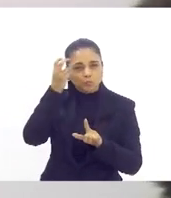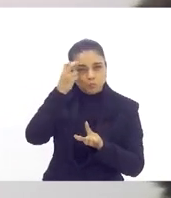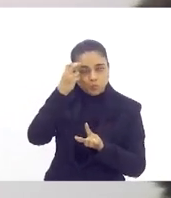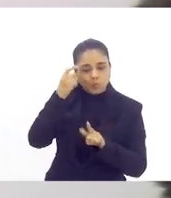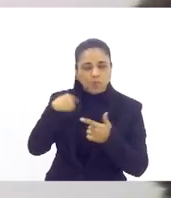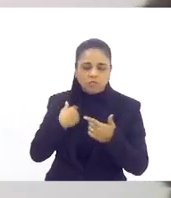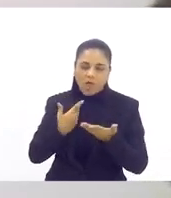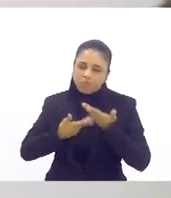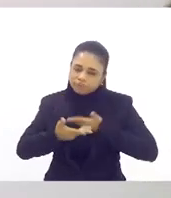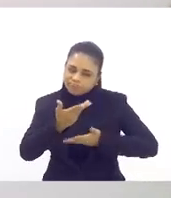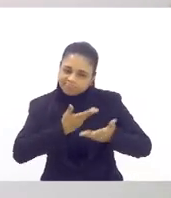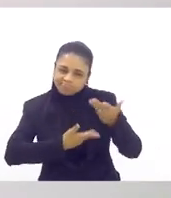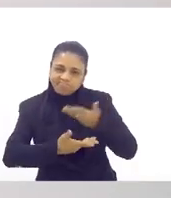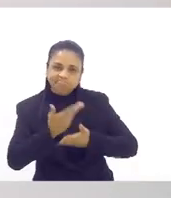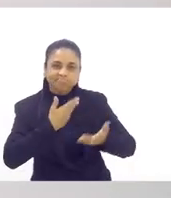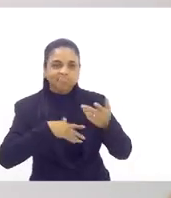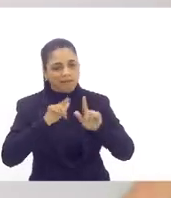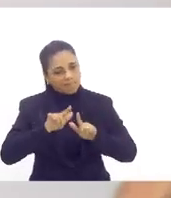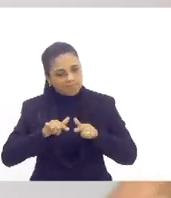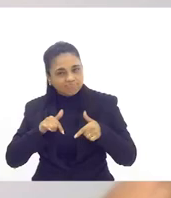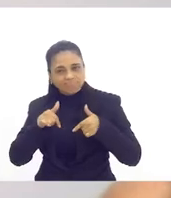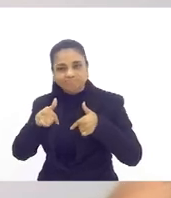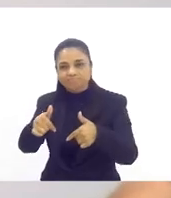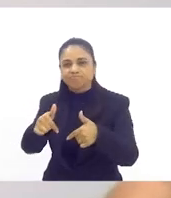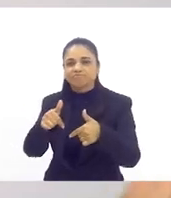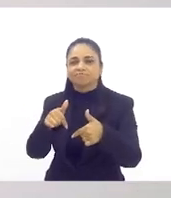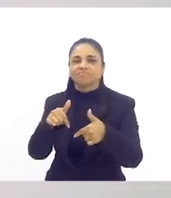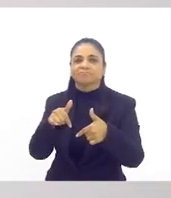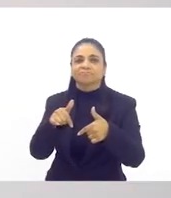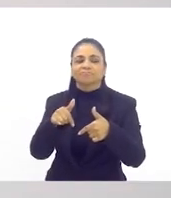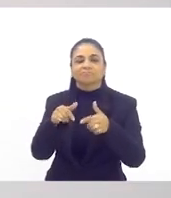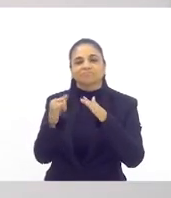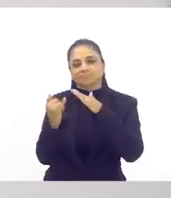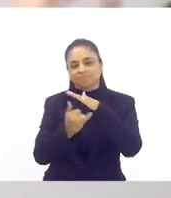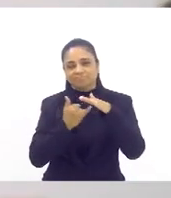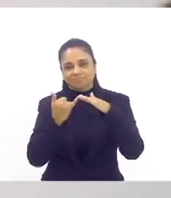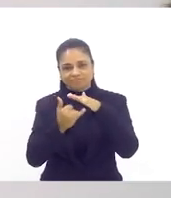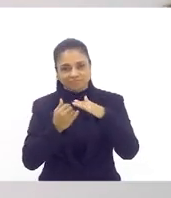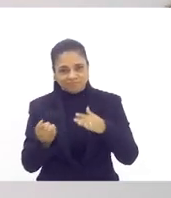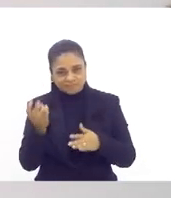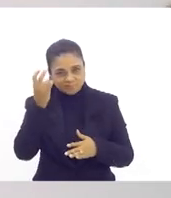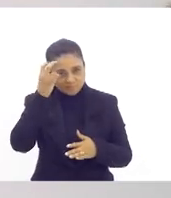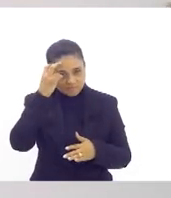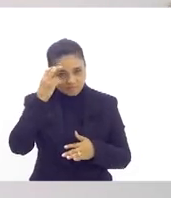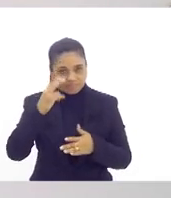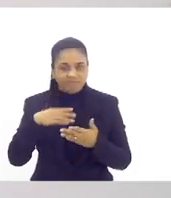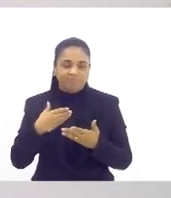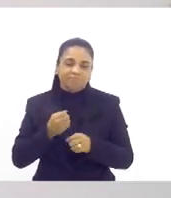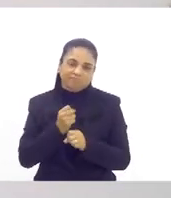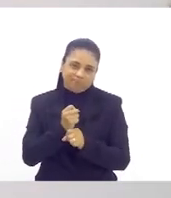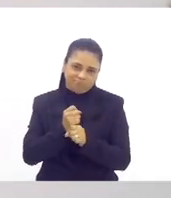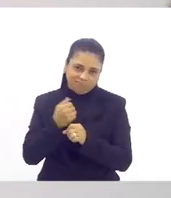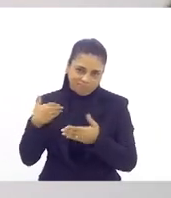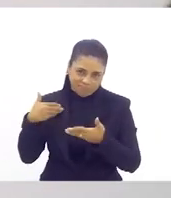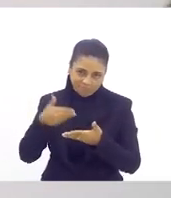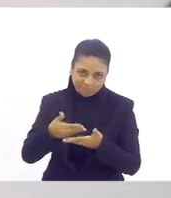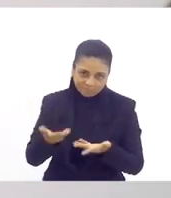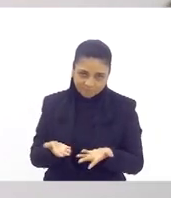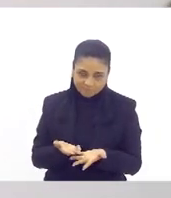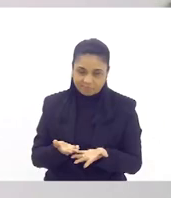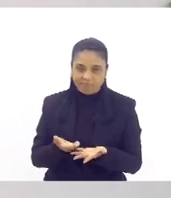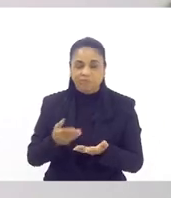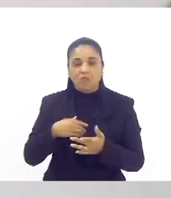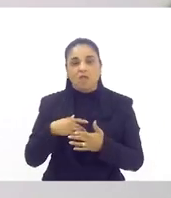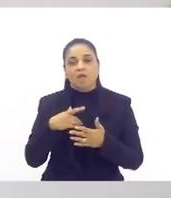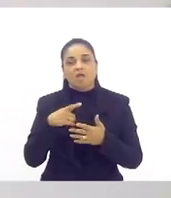um tanto conectado com essas ações que são as ações institucionais da cultura nos últimos nos últimos tempos então isso aqui é um pouquinho